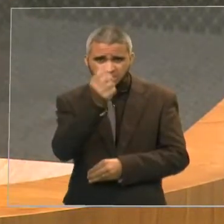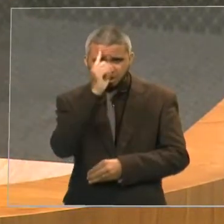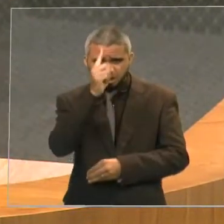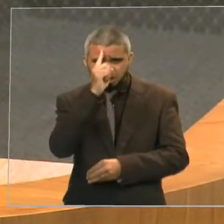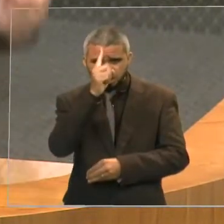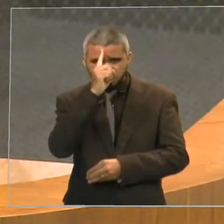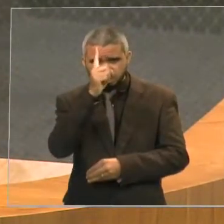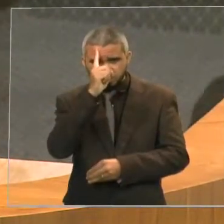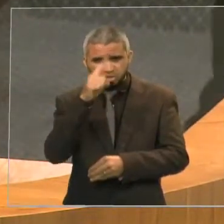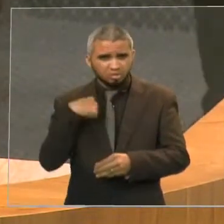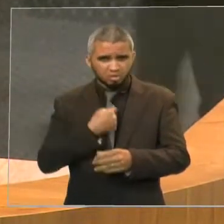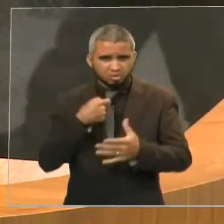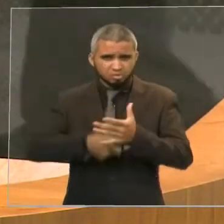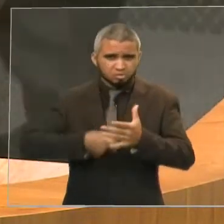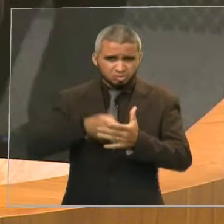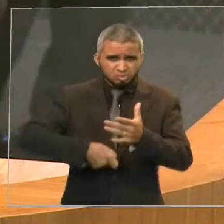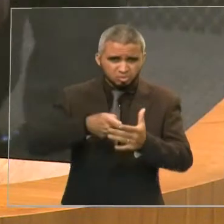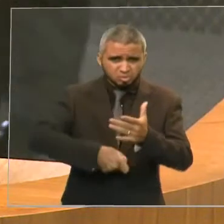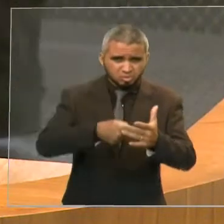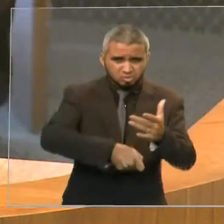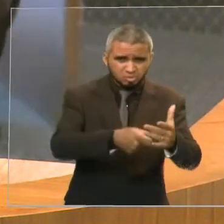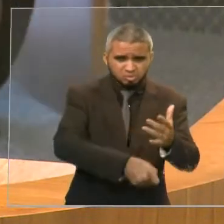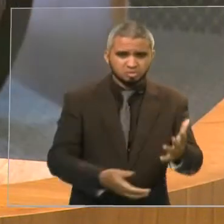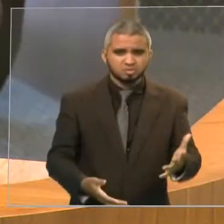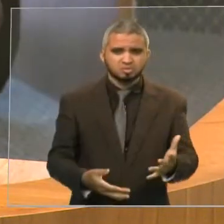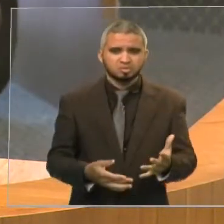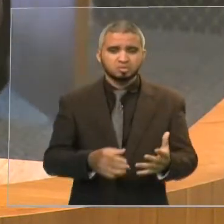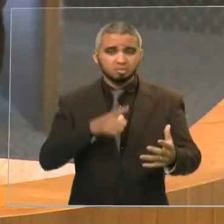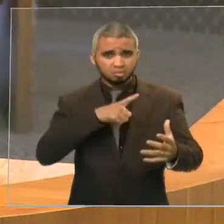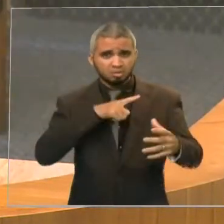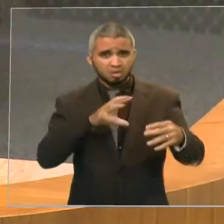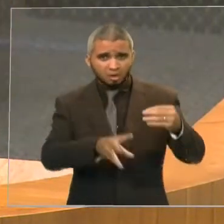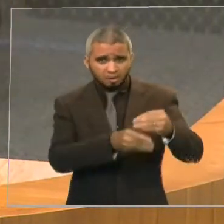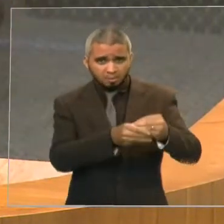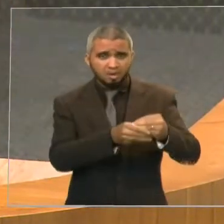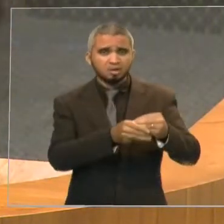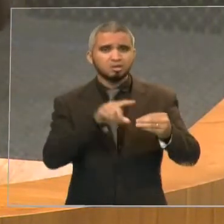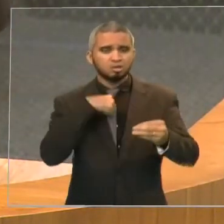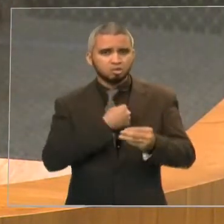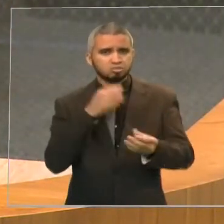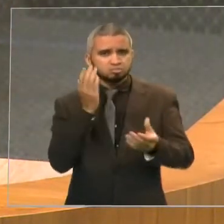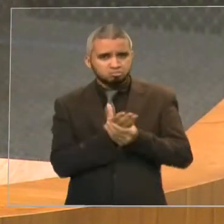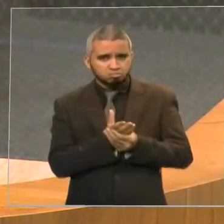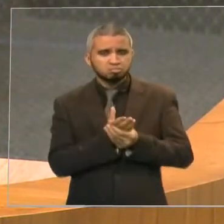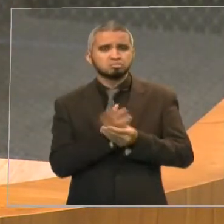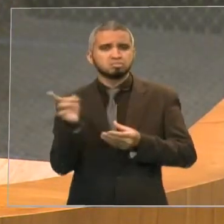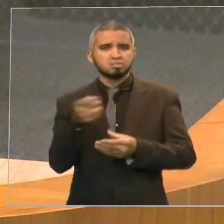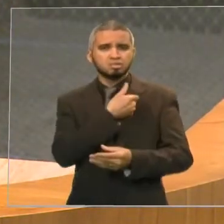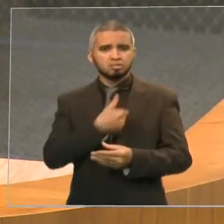Votar a favor de uma emenda que nós representamos na Justiça para que o governador conceda o reajuste aos professores?